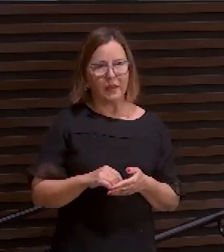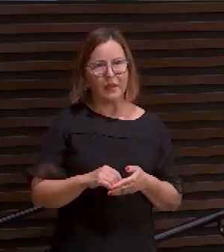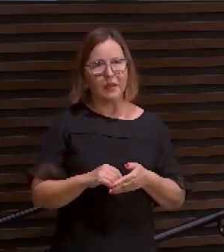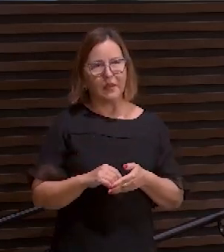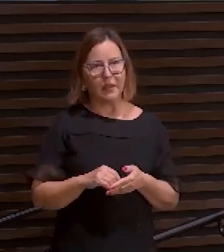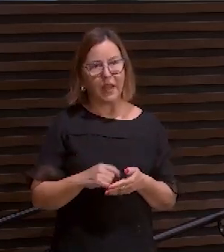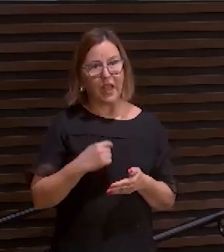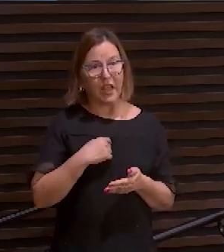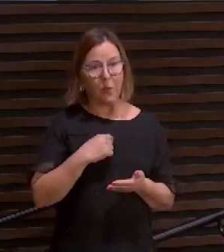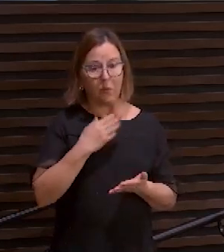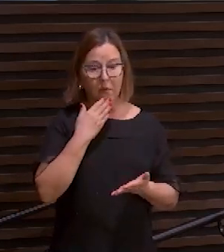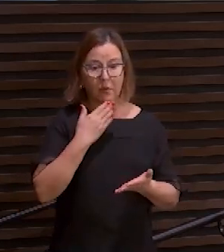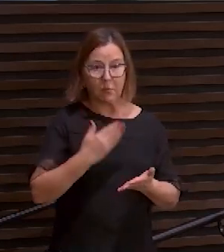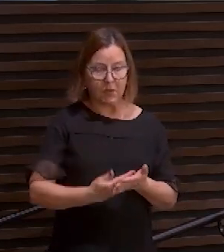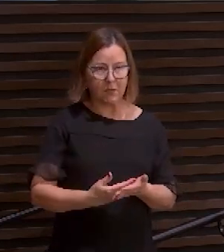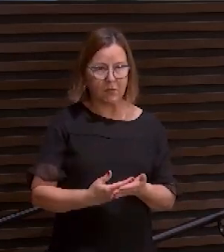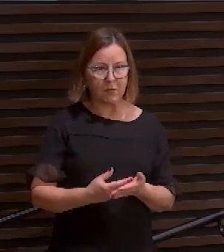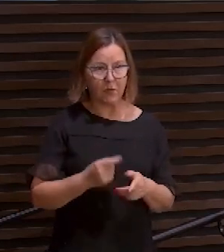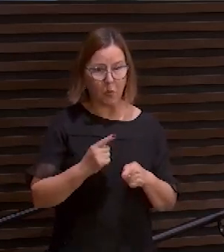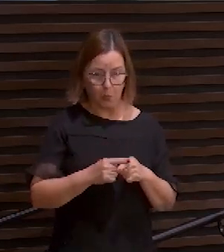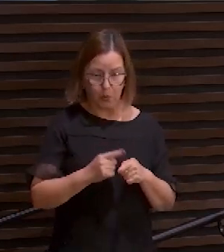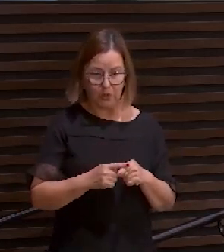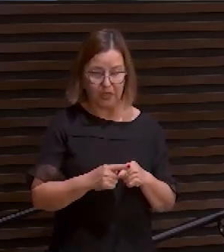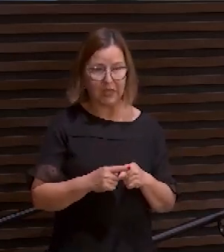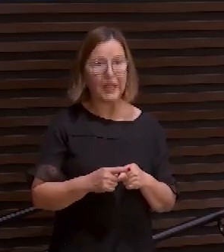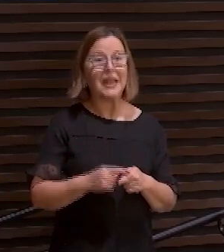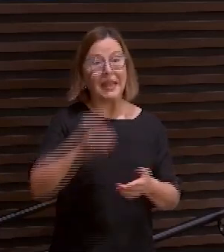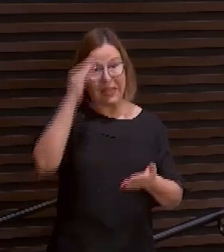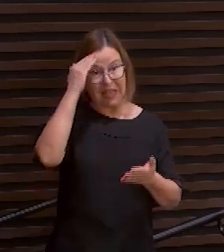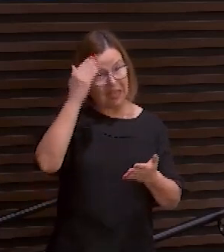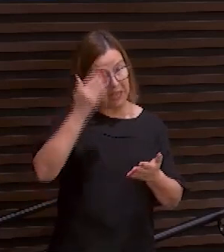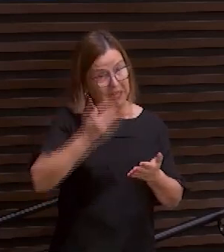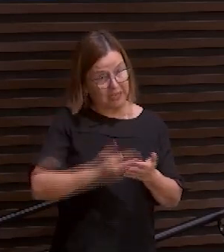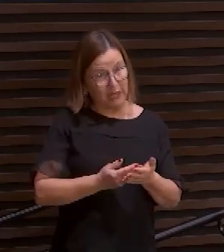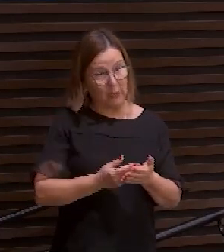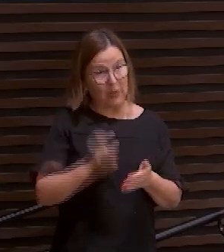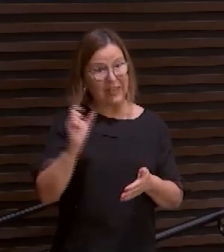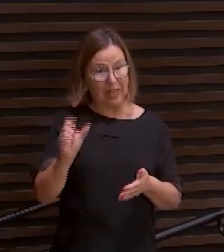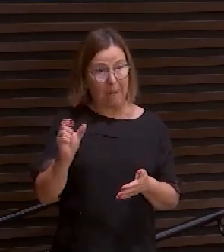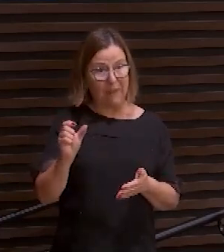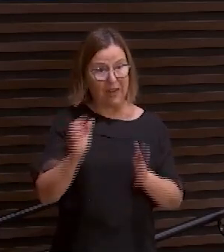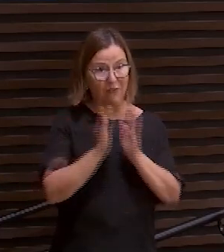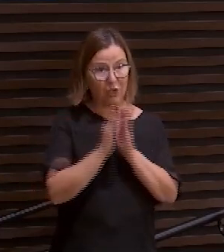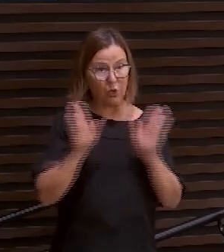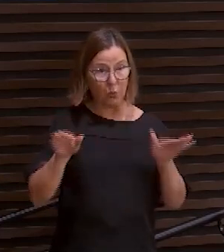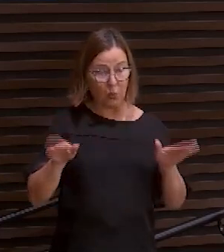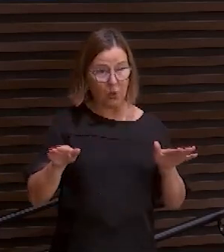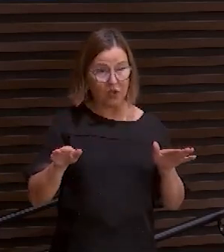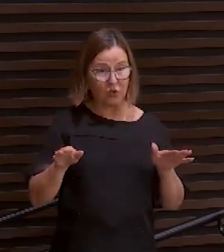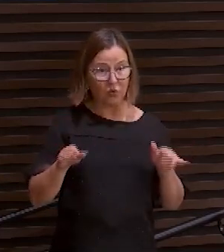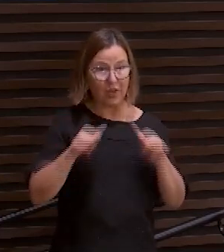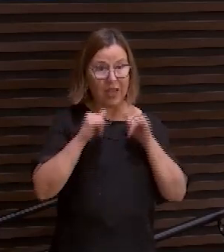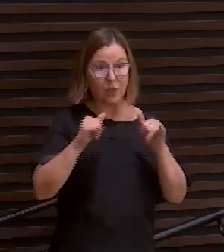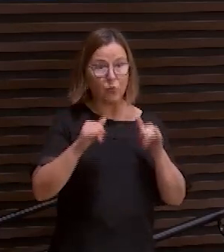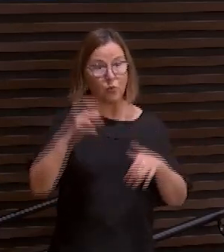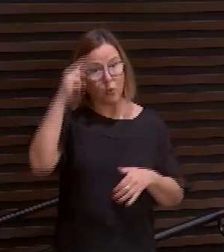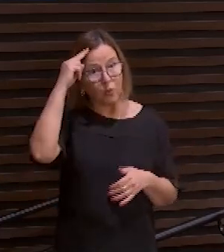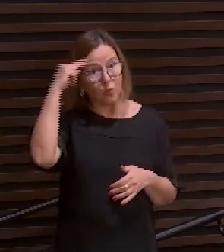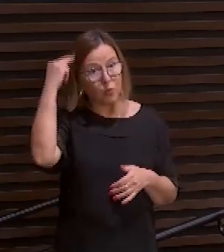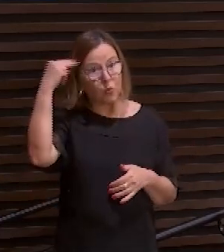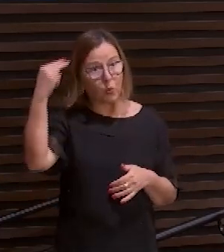Porque sem nenhuma evidência, ele creu na palavra do anjo em sonho.